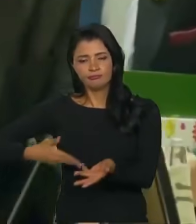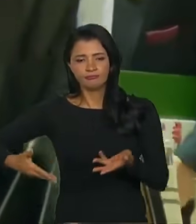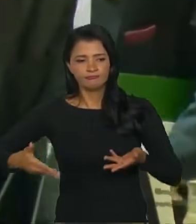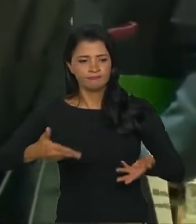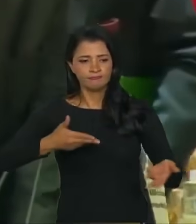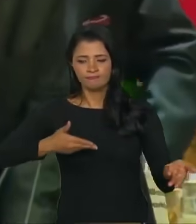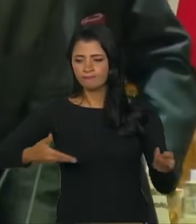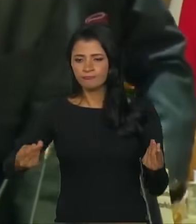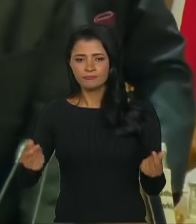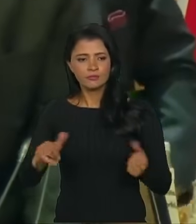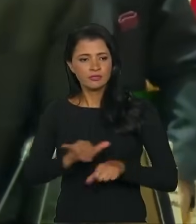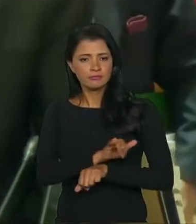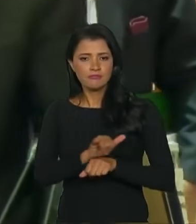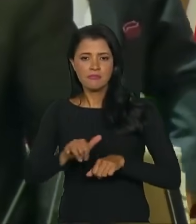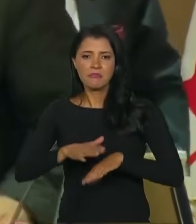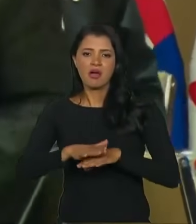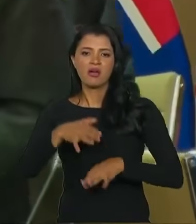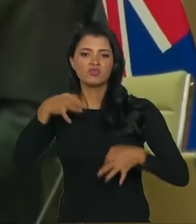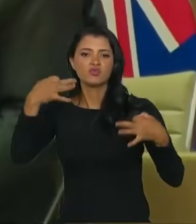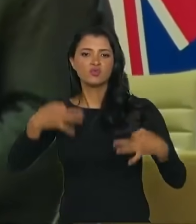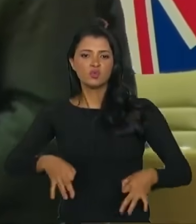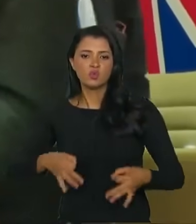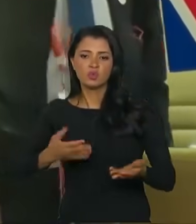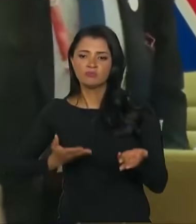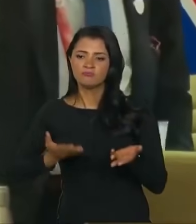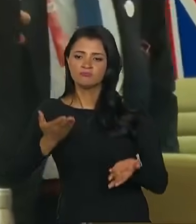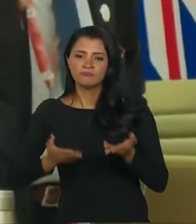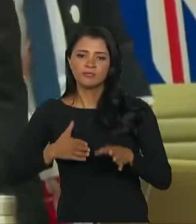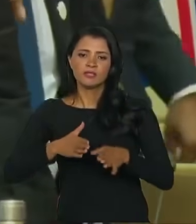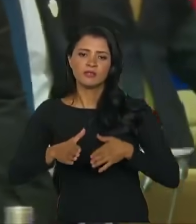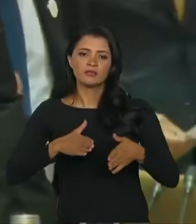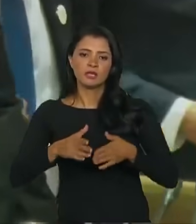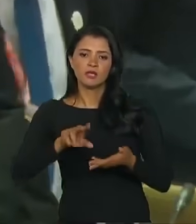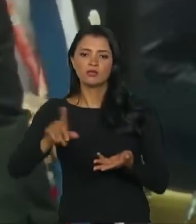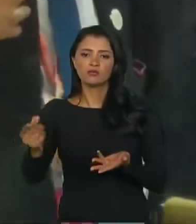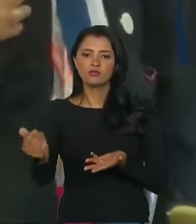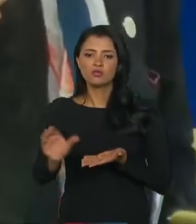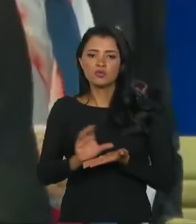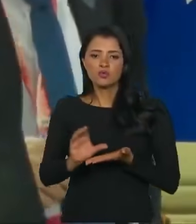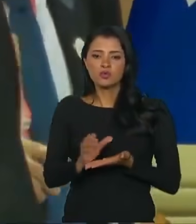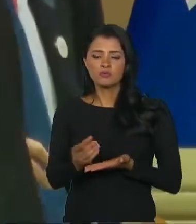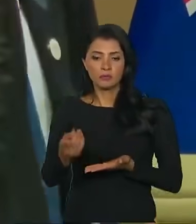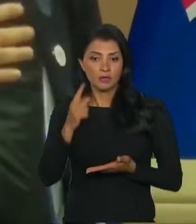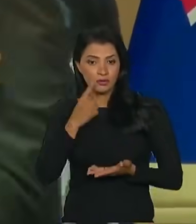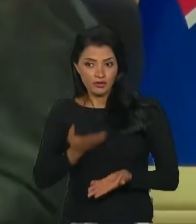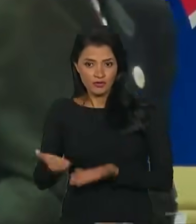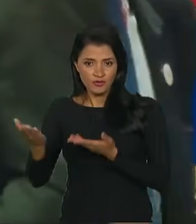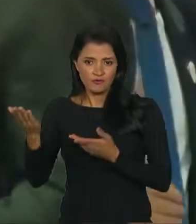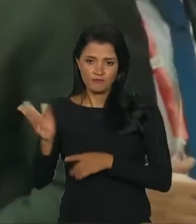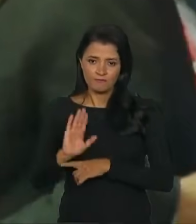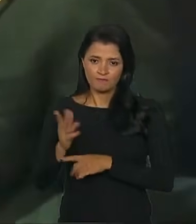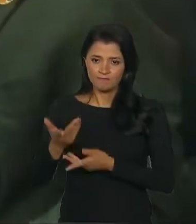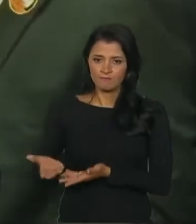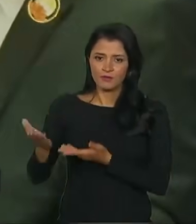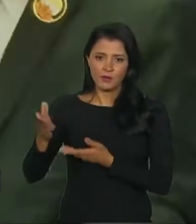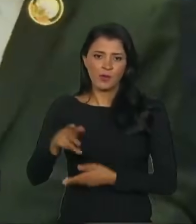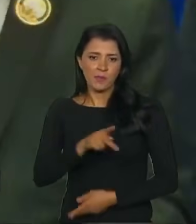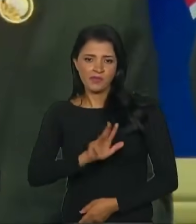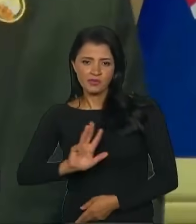de meios mais justos e mais equilibrados de acesso a recursos. Nós vemos aí as imagens do presidente